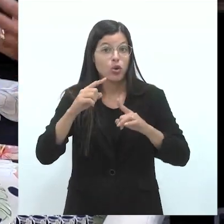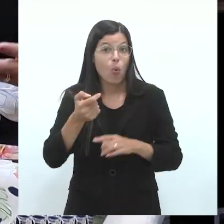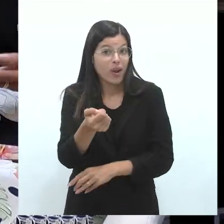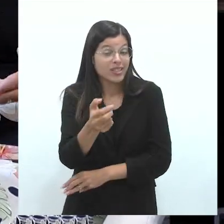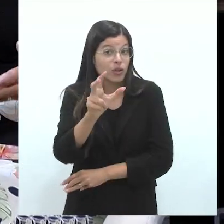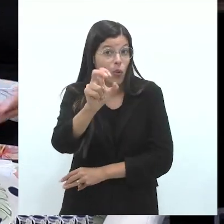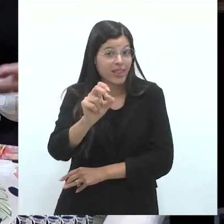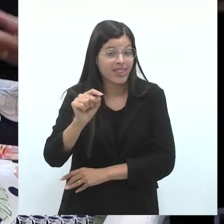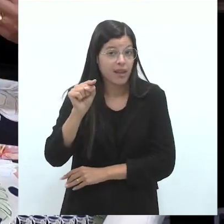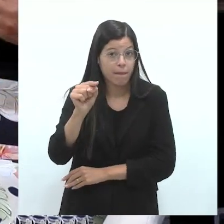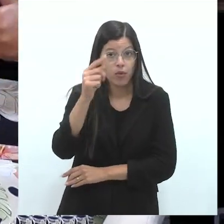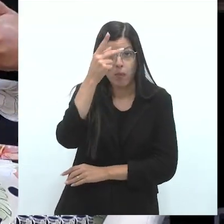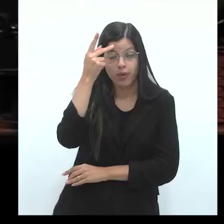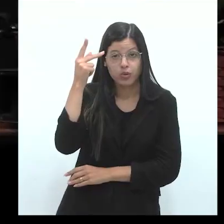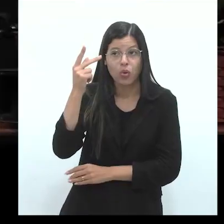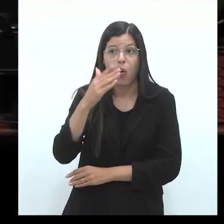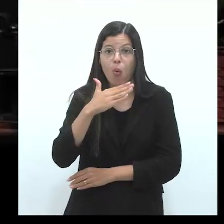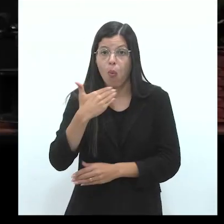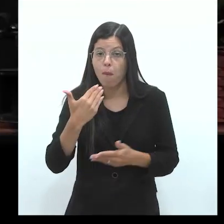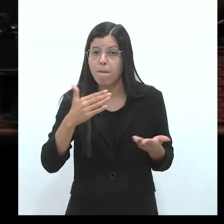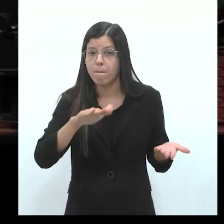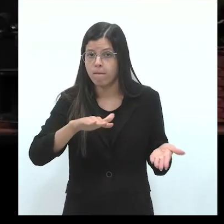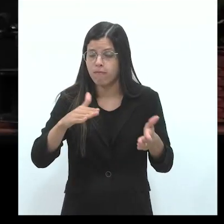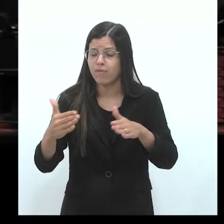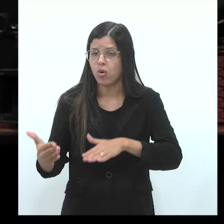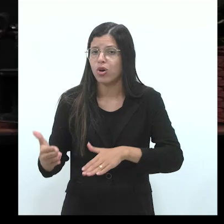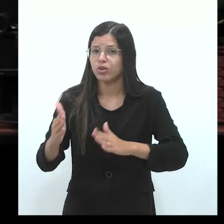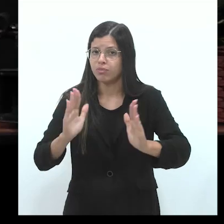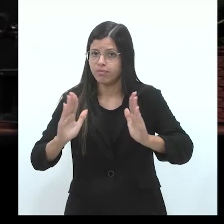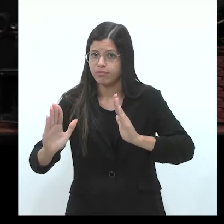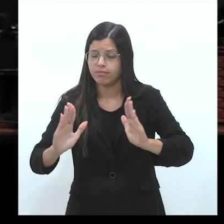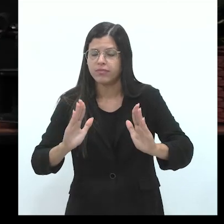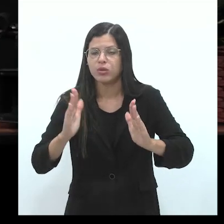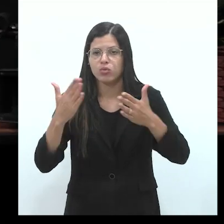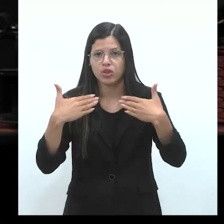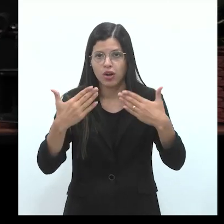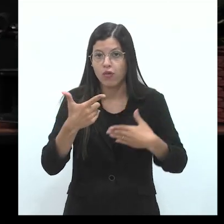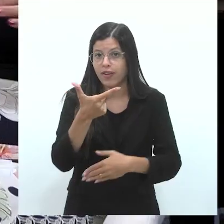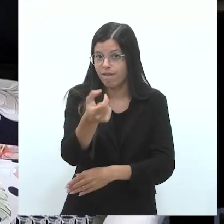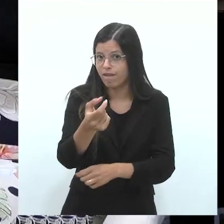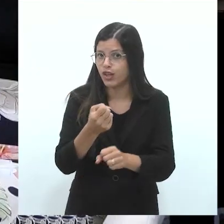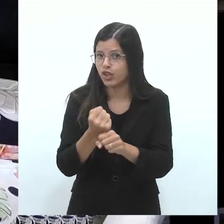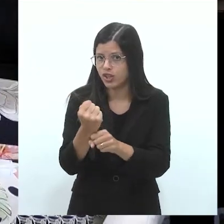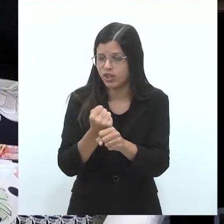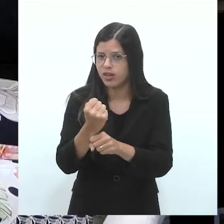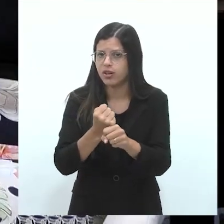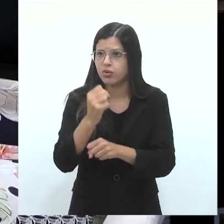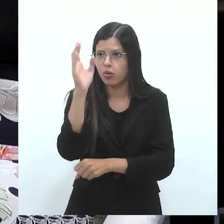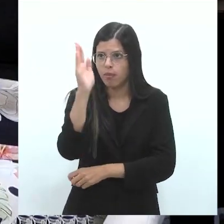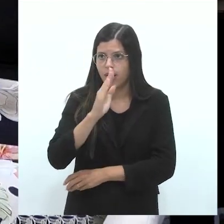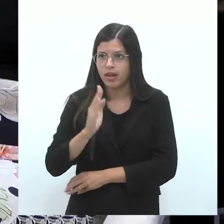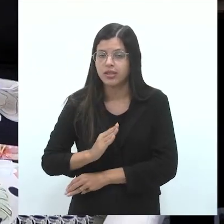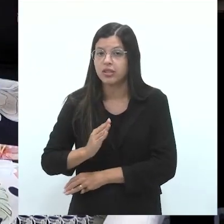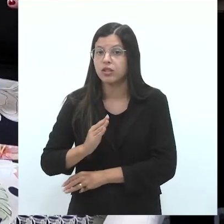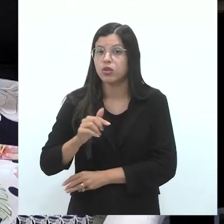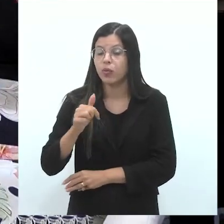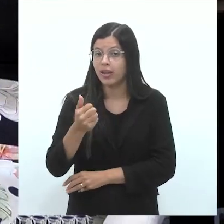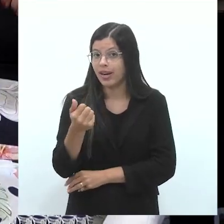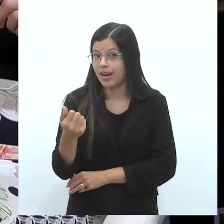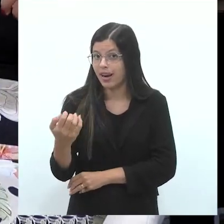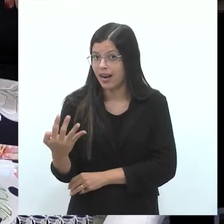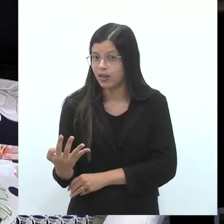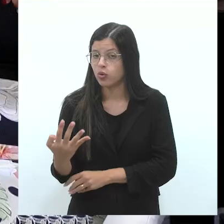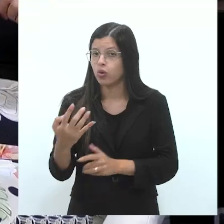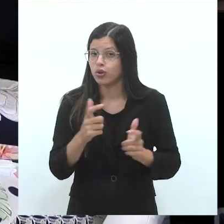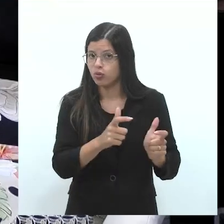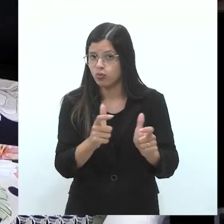quase 50 mil pessoas com mortes prematuras durante ondas de calor nos últimos 20 anos no Brasil, em apenas 14 regiões metropolitanas,